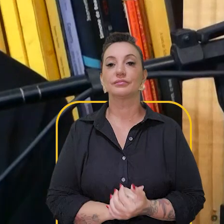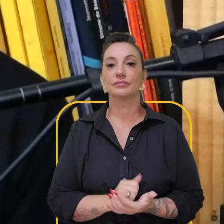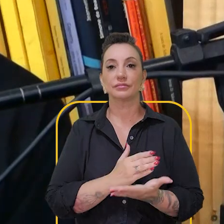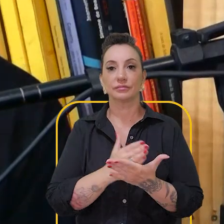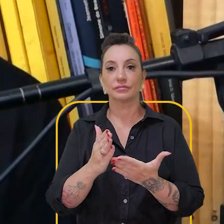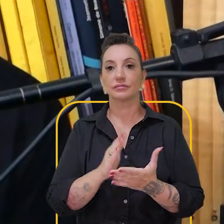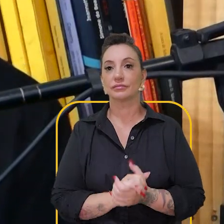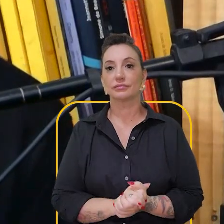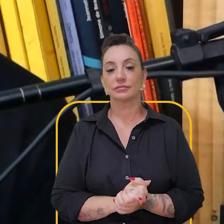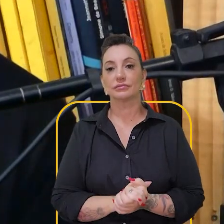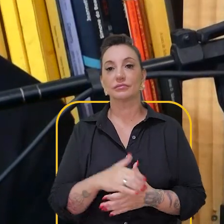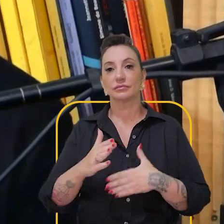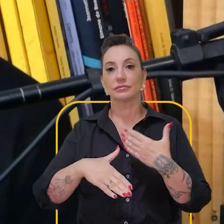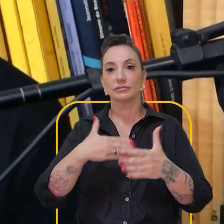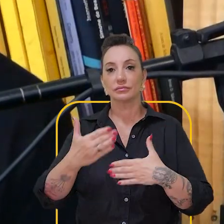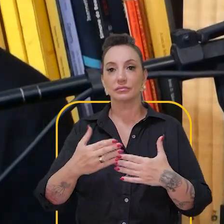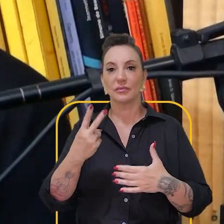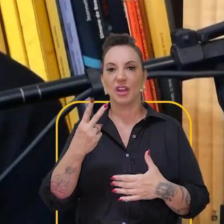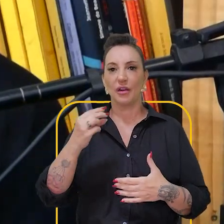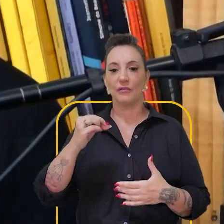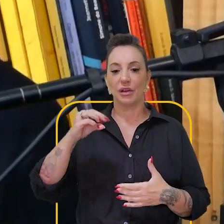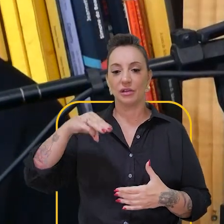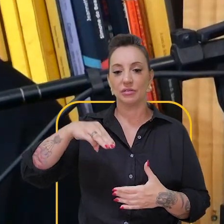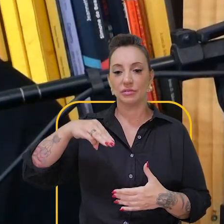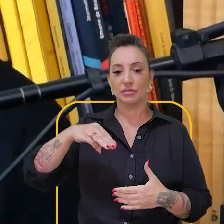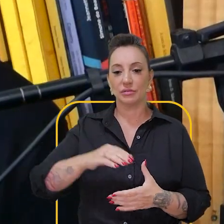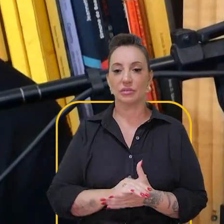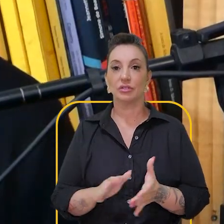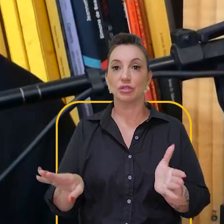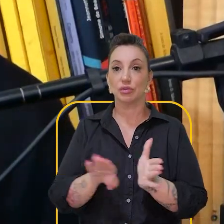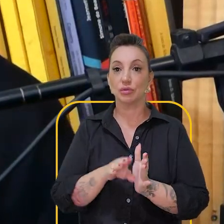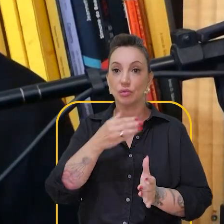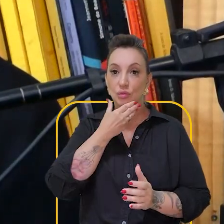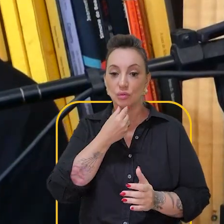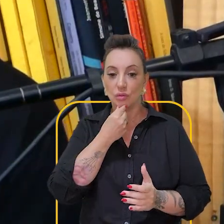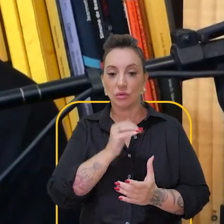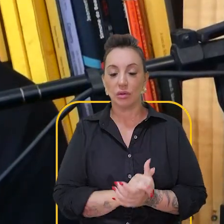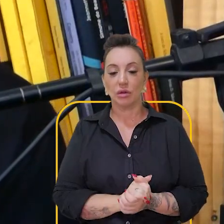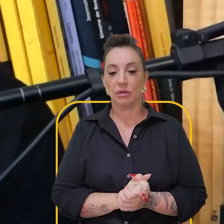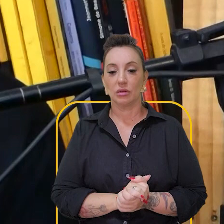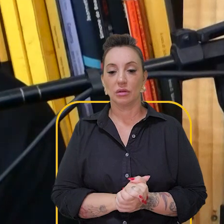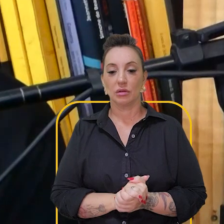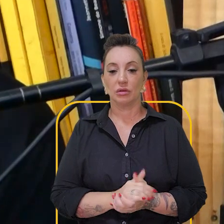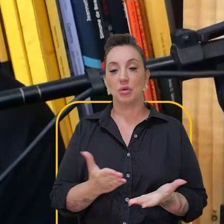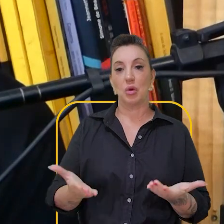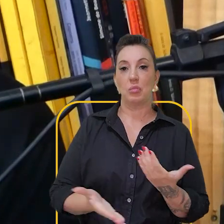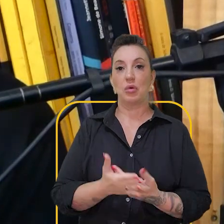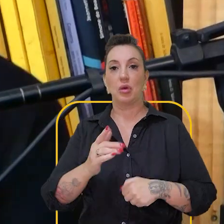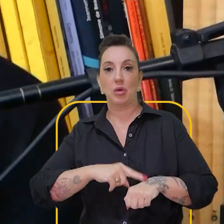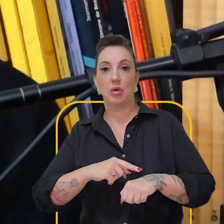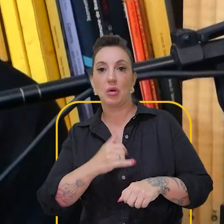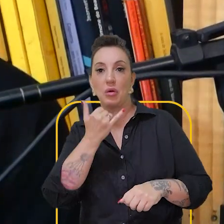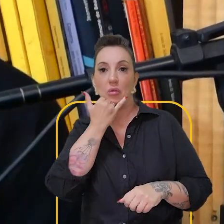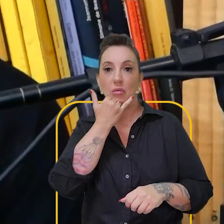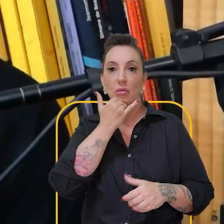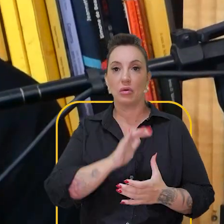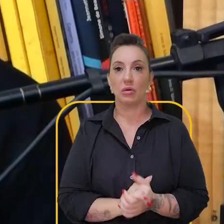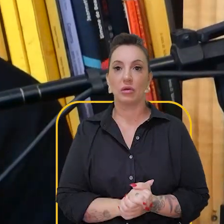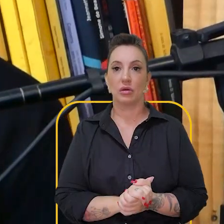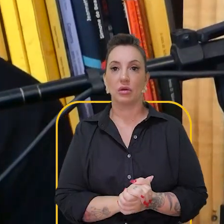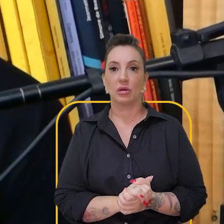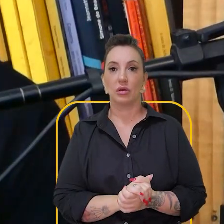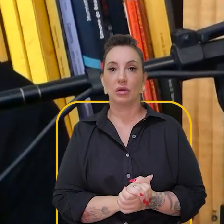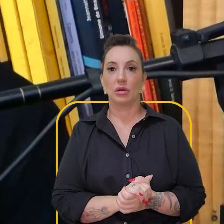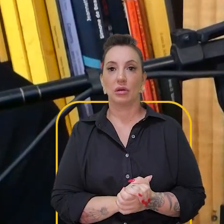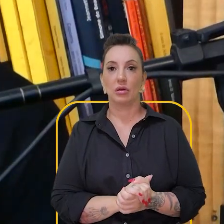rapaz eu perdi hora me desculpa e tal mas que bom que você conseguiu chegar Então é assim e se você não for teimoso